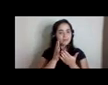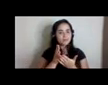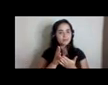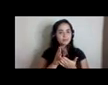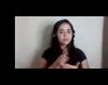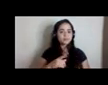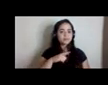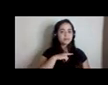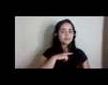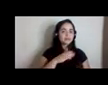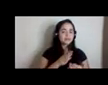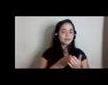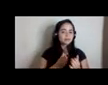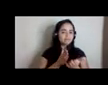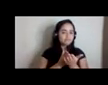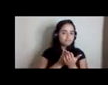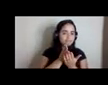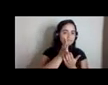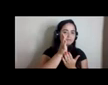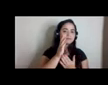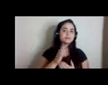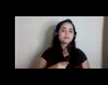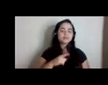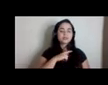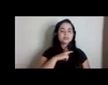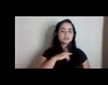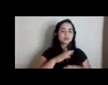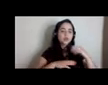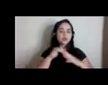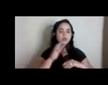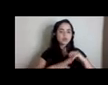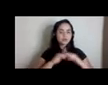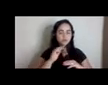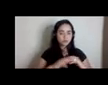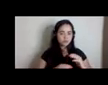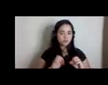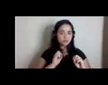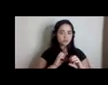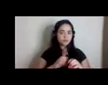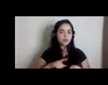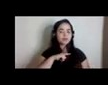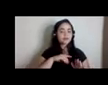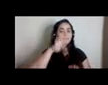Nós temos modelos. A educação profissional, ela tem uma matriz. A